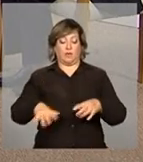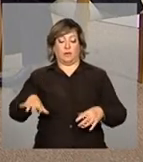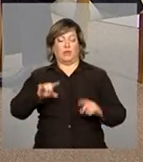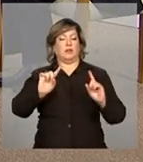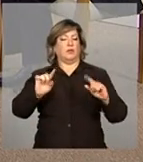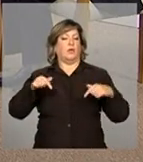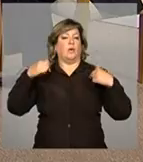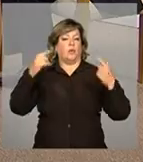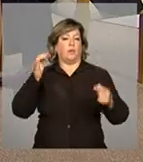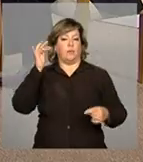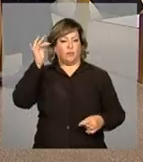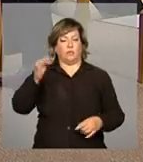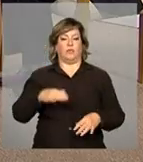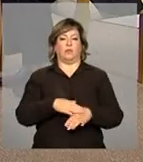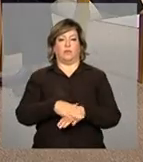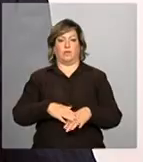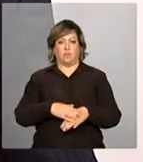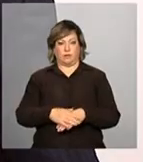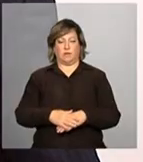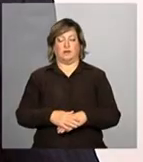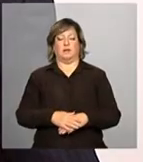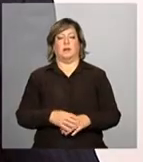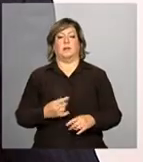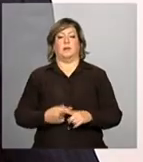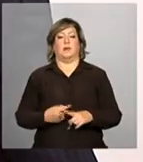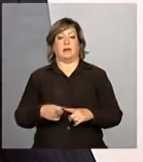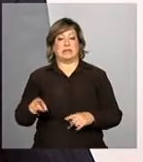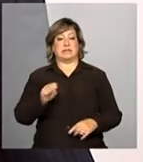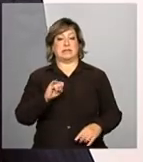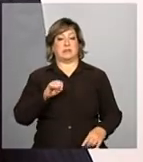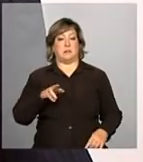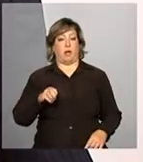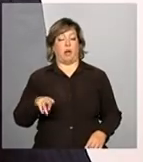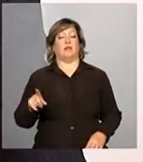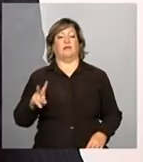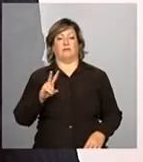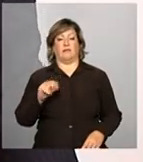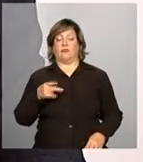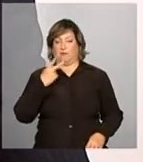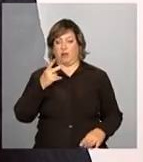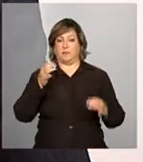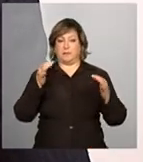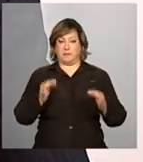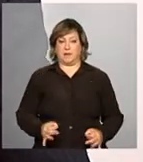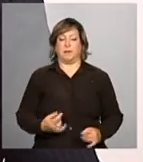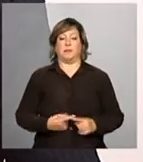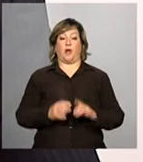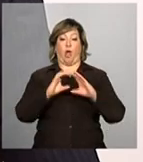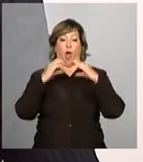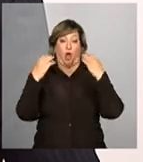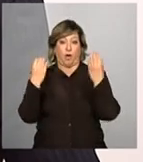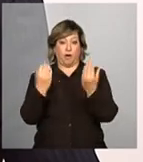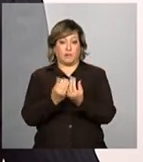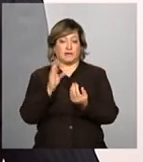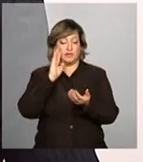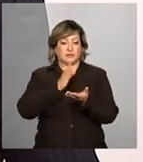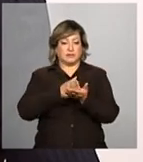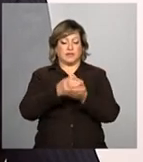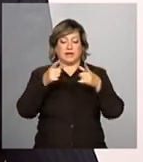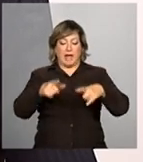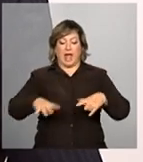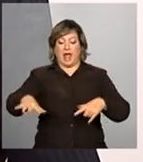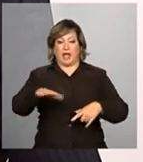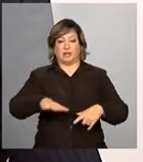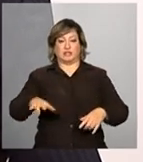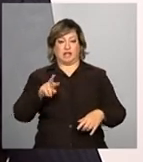aumento e na pactuação com os estados mas Simone colocou muito bem e das conferências temos um eixo de discussão específico sobre regionalização